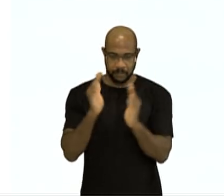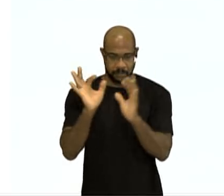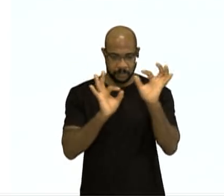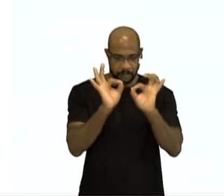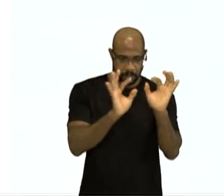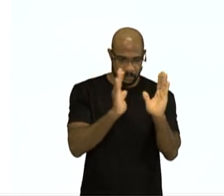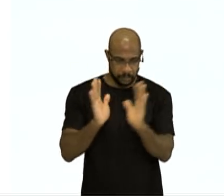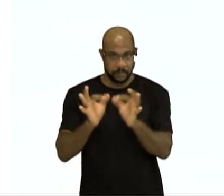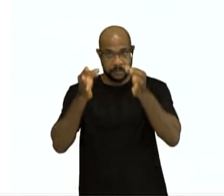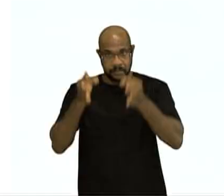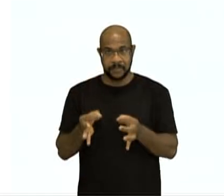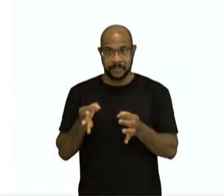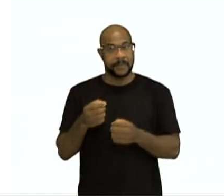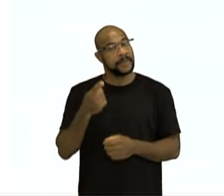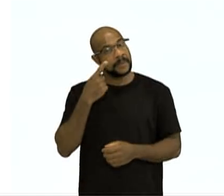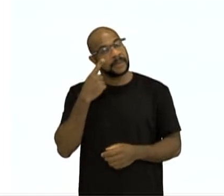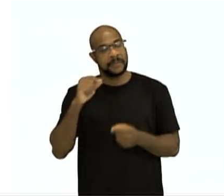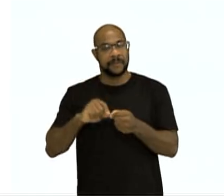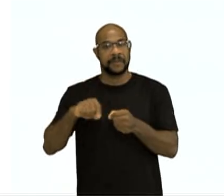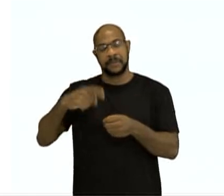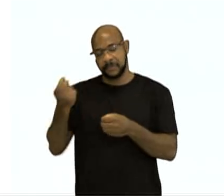quebra-cabeça aí. Vamos lá.